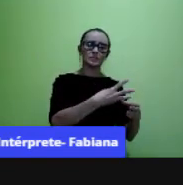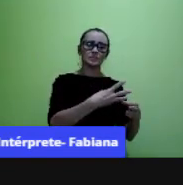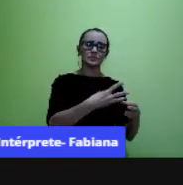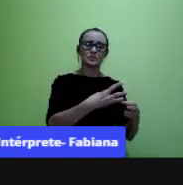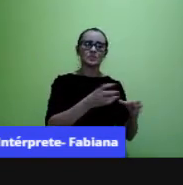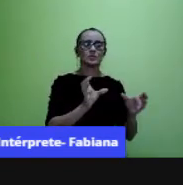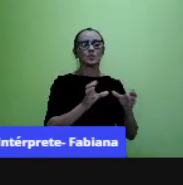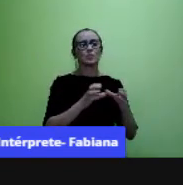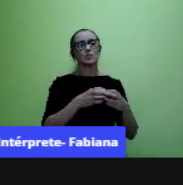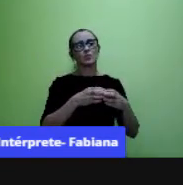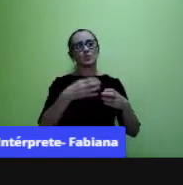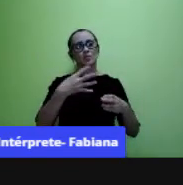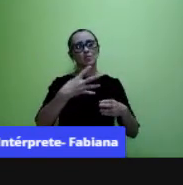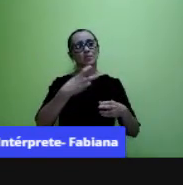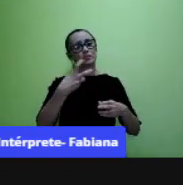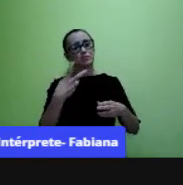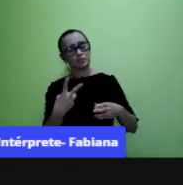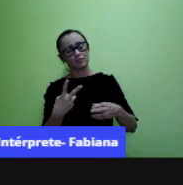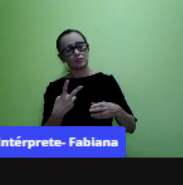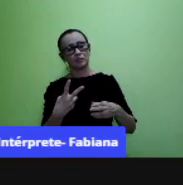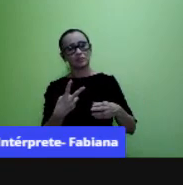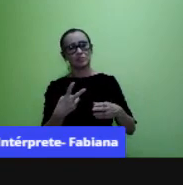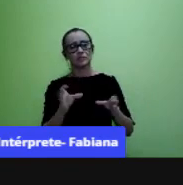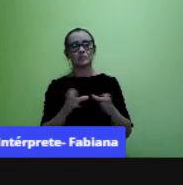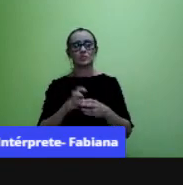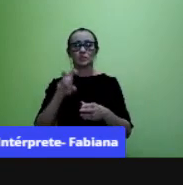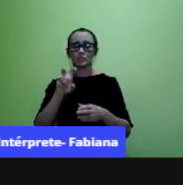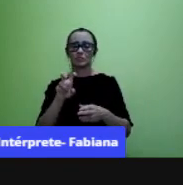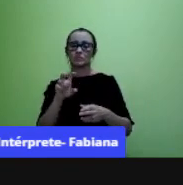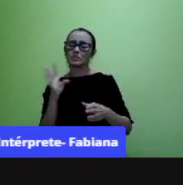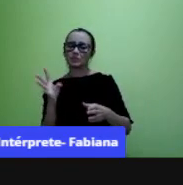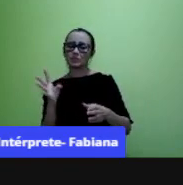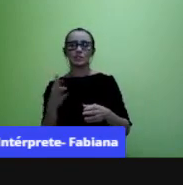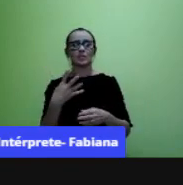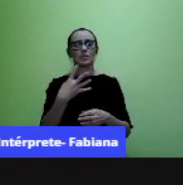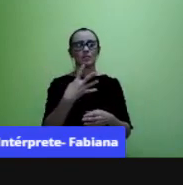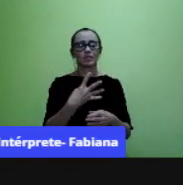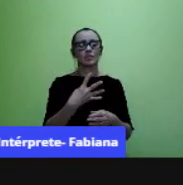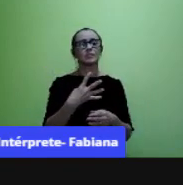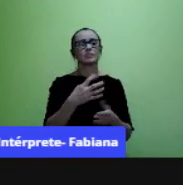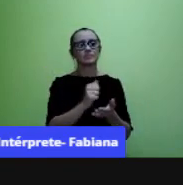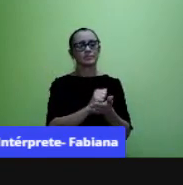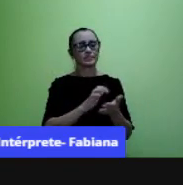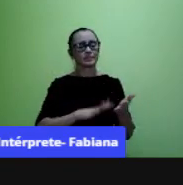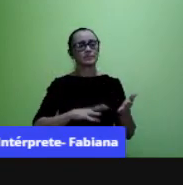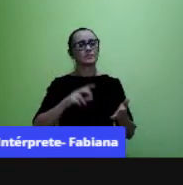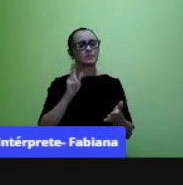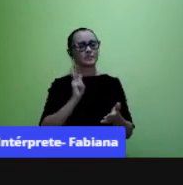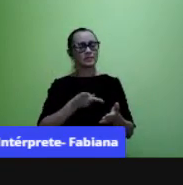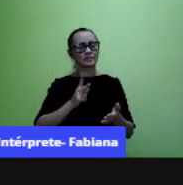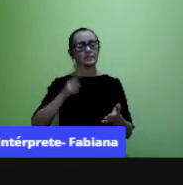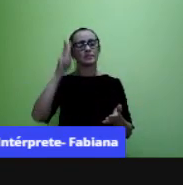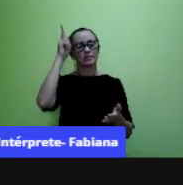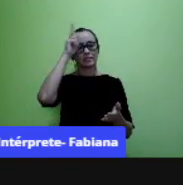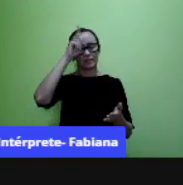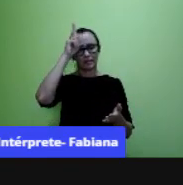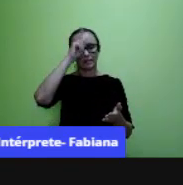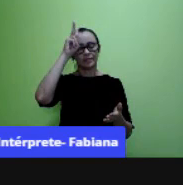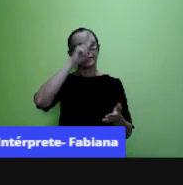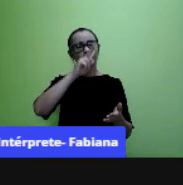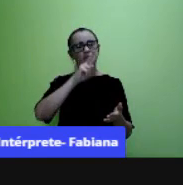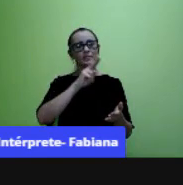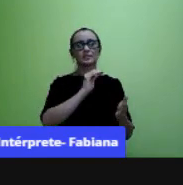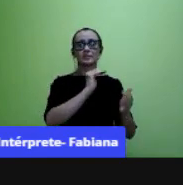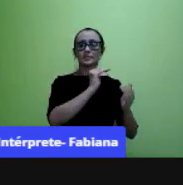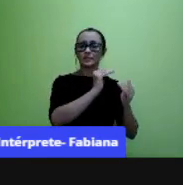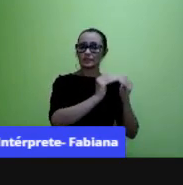e mais uma do grupo 5. Vai dar 4 atividades também, mas sempre lembrando que de fazer essa progressão.